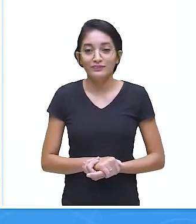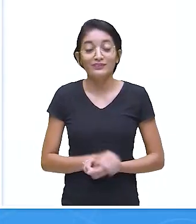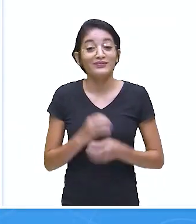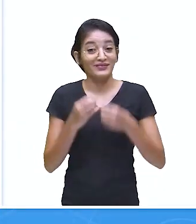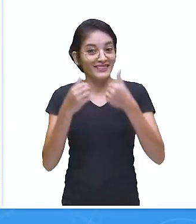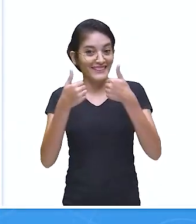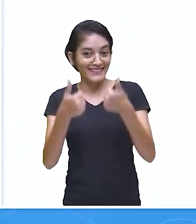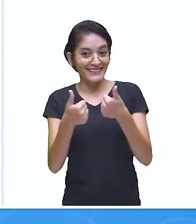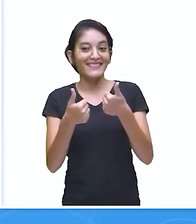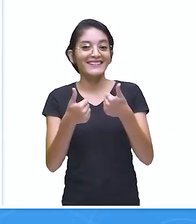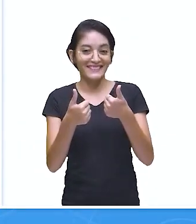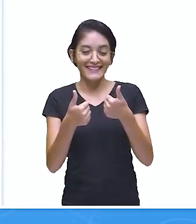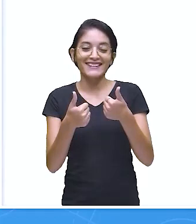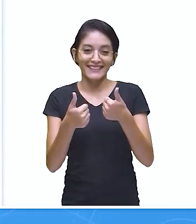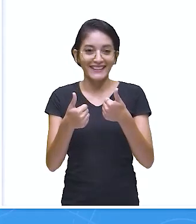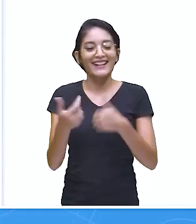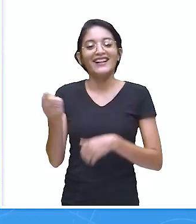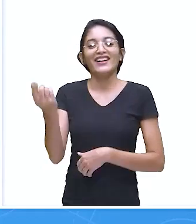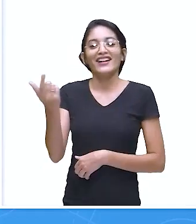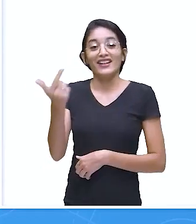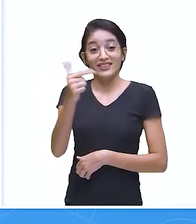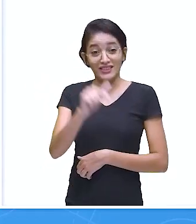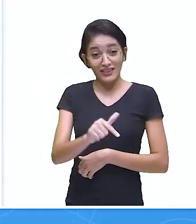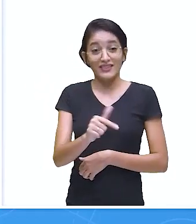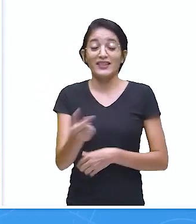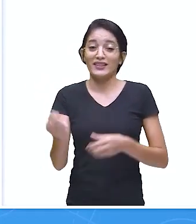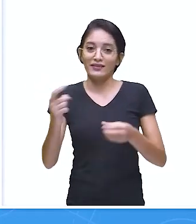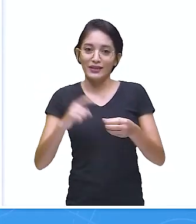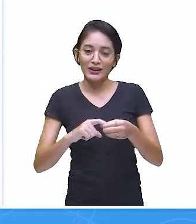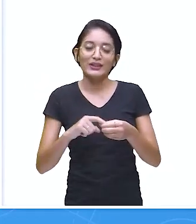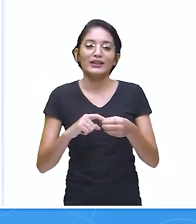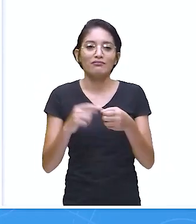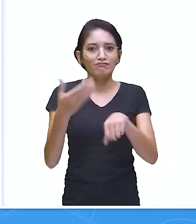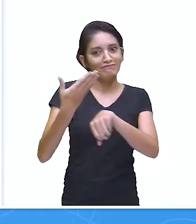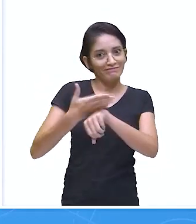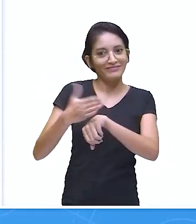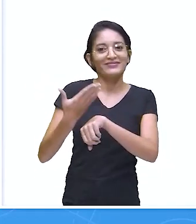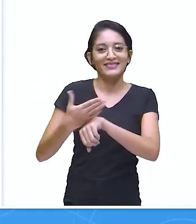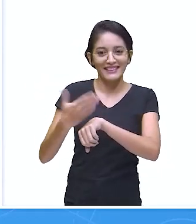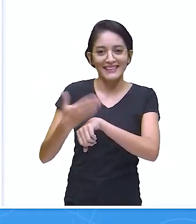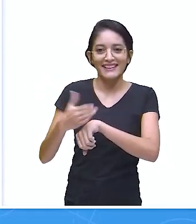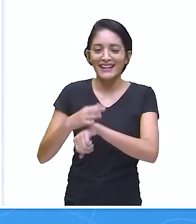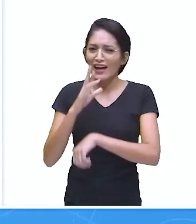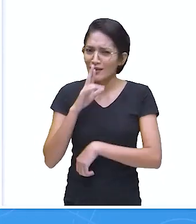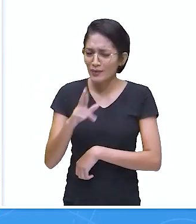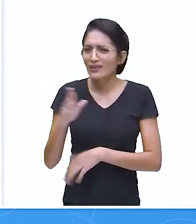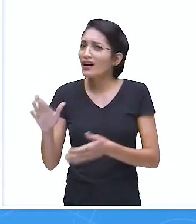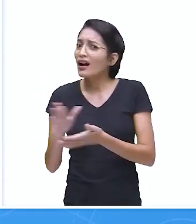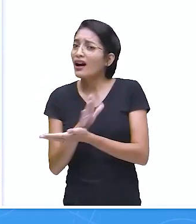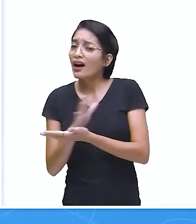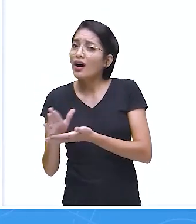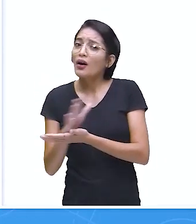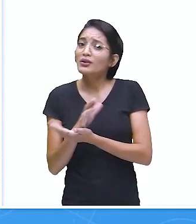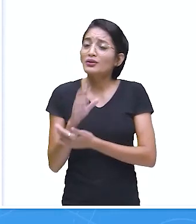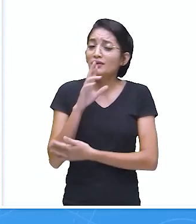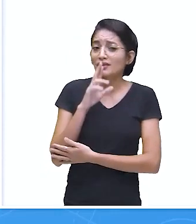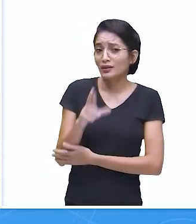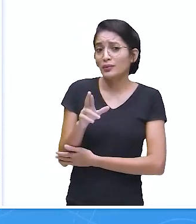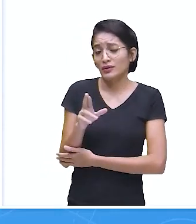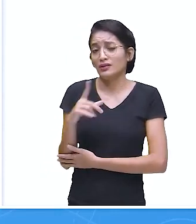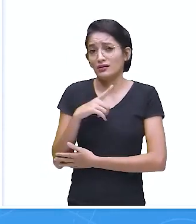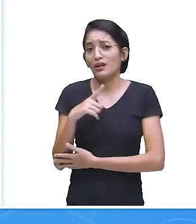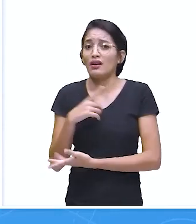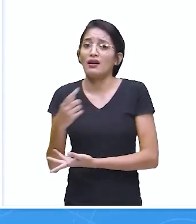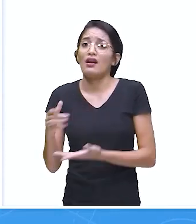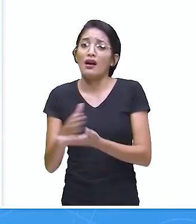Muito bem, muito bem, muito bem. De volta para a nossa prática. Responder algumas respostas aqui. Temos